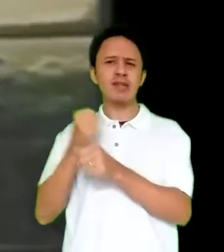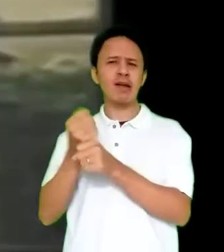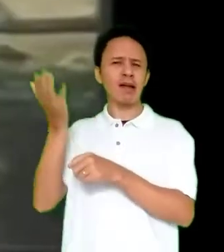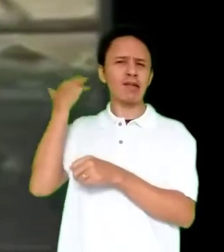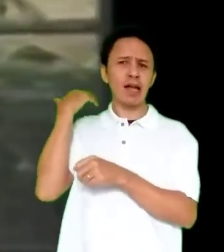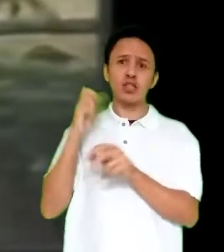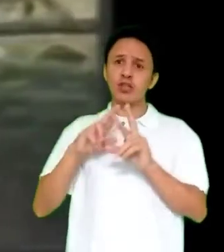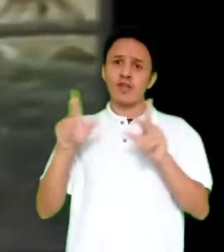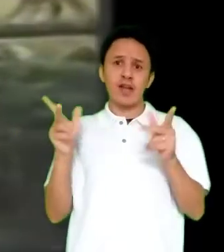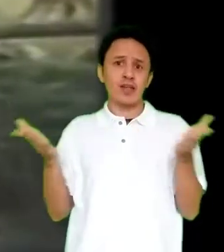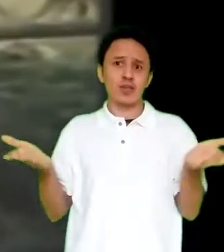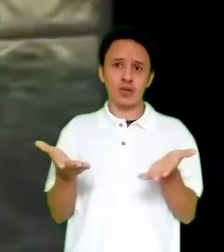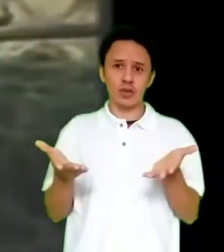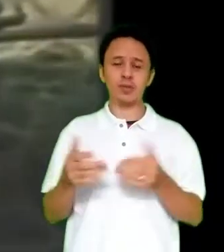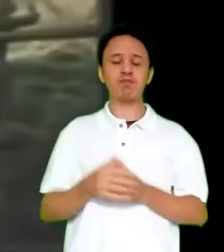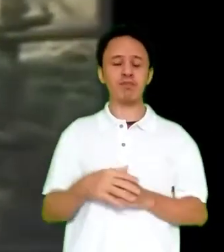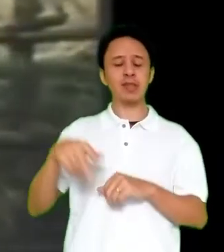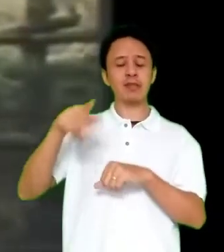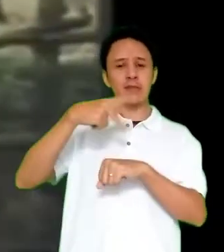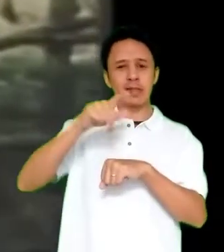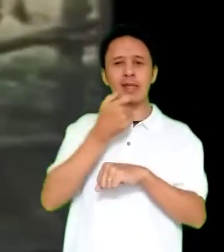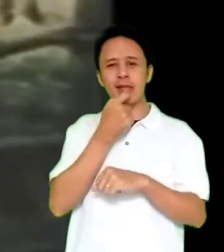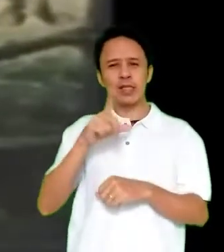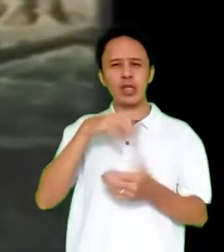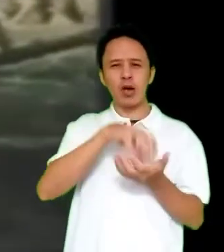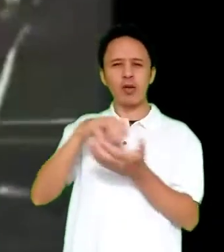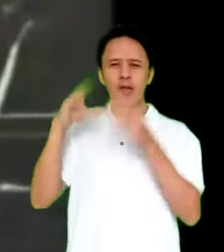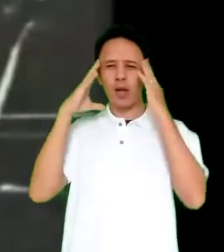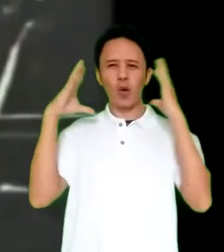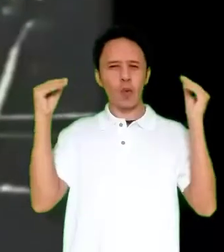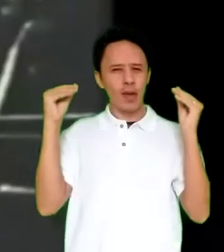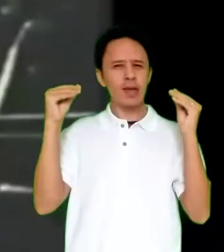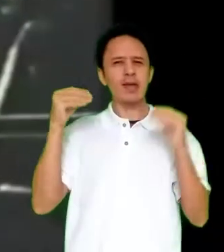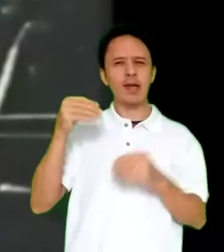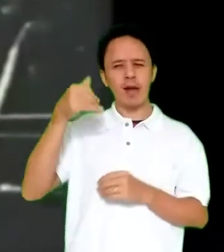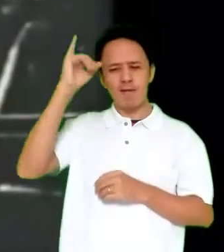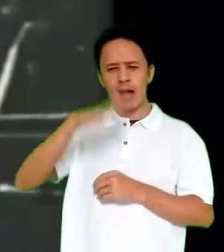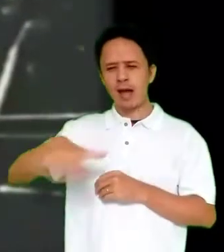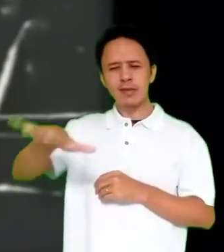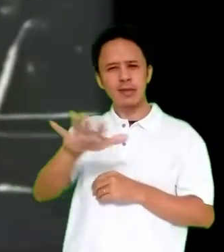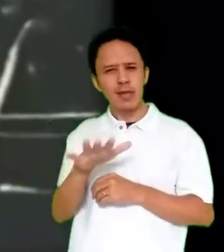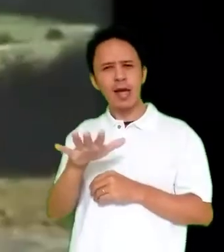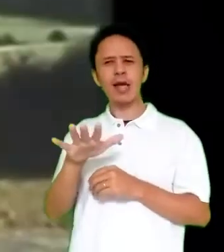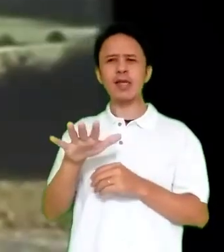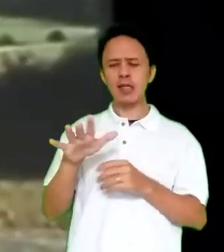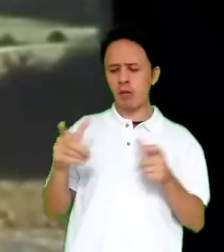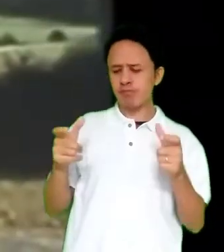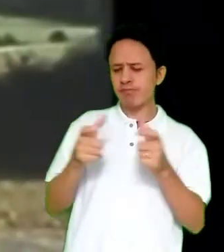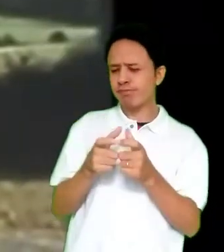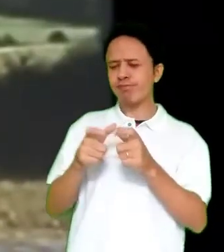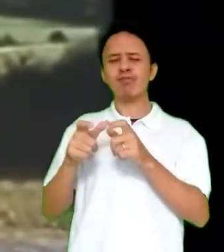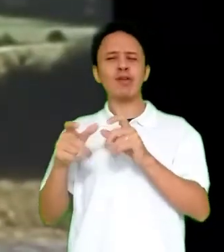hoje. Uma Inglaterra de aldeias tranquilas, de fazendas e pequenas propriedades rurais, de extensos